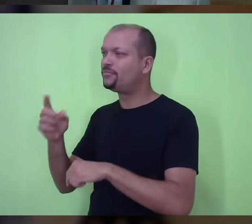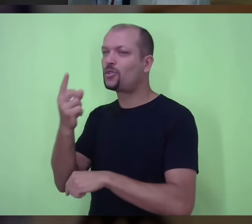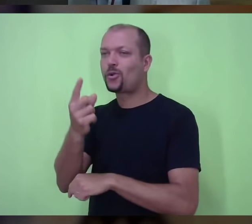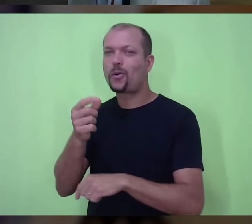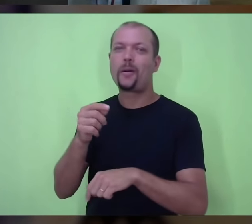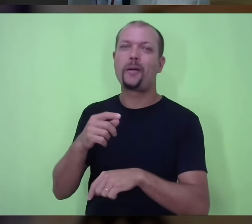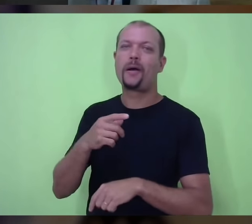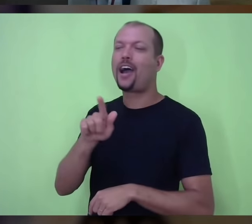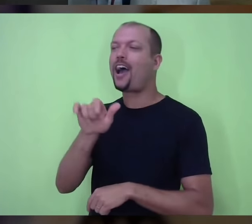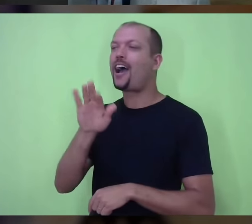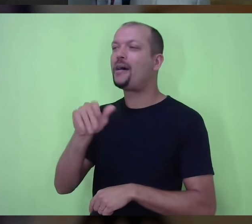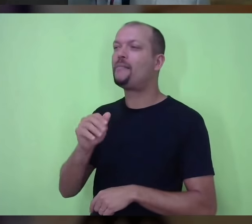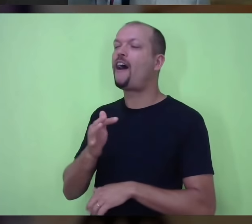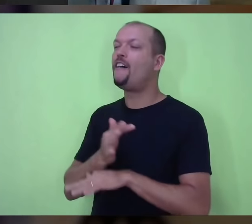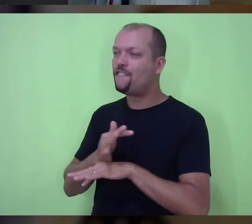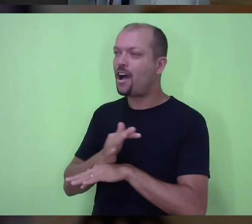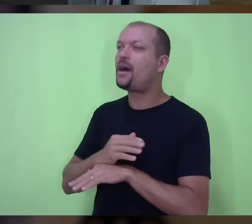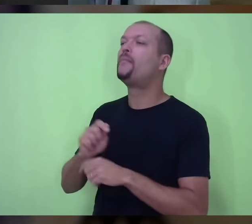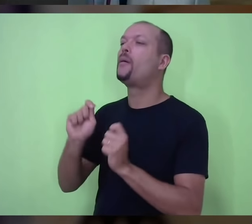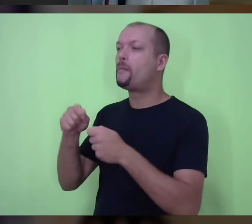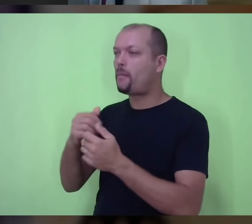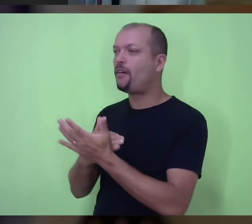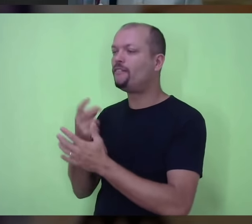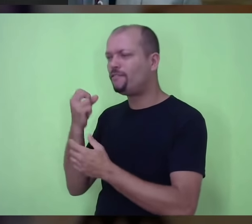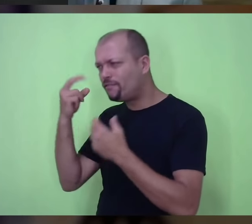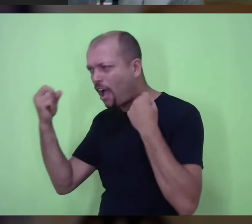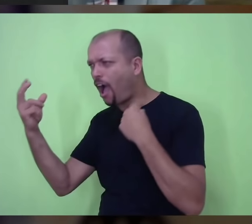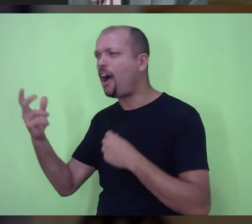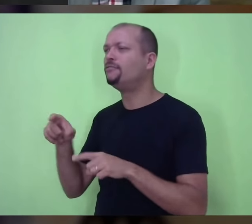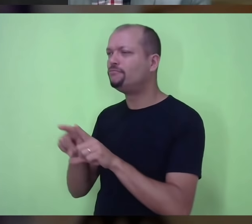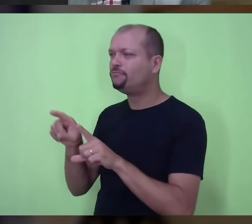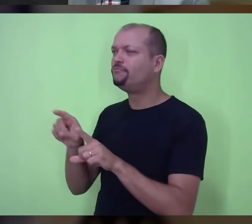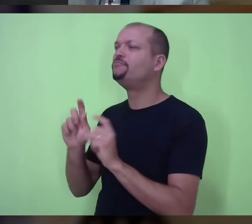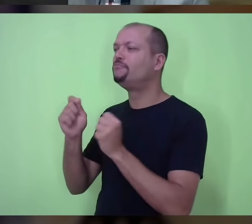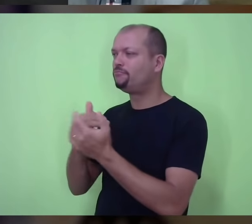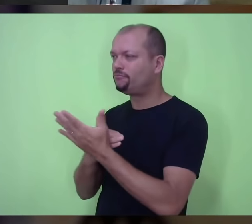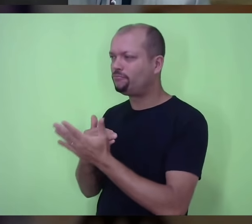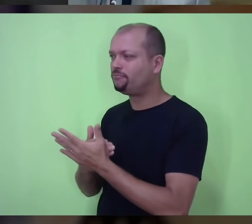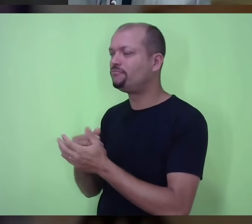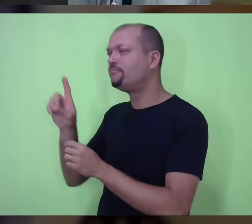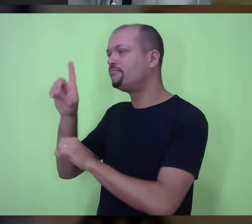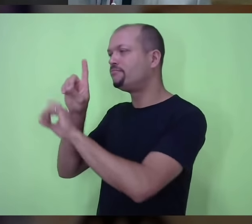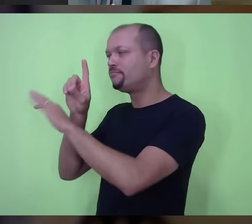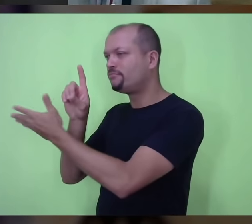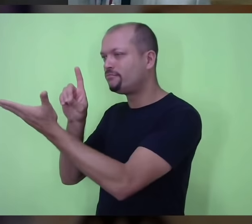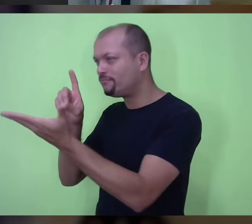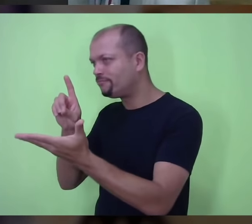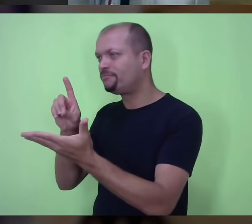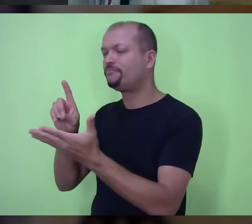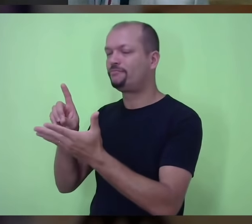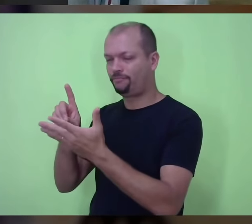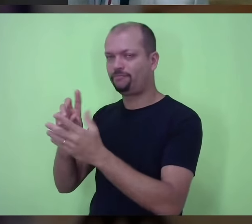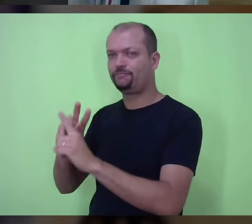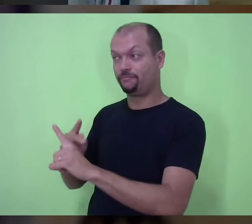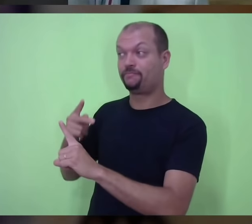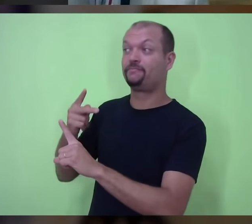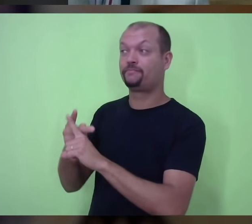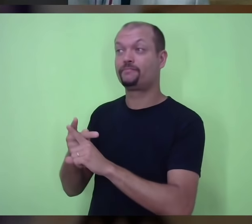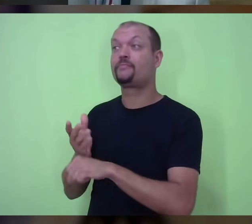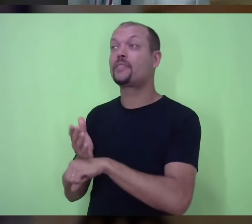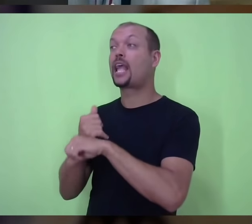férias, mas mesmo assim se dispôs, mesmo em viagem, a estar conosco aqui. Muito obrigado. Deus abençoe vocês grandemente.